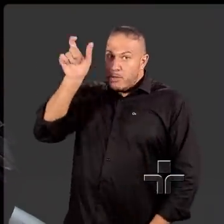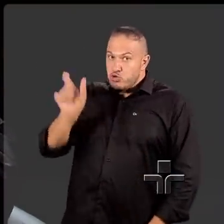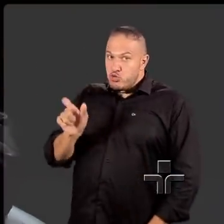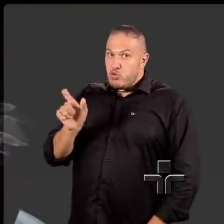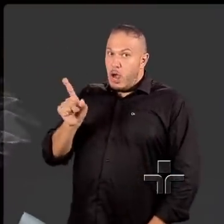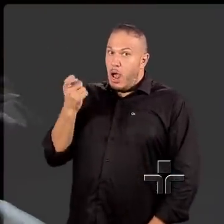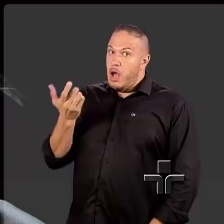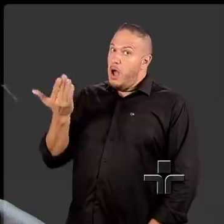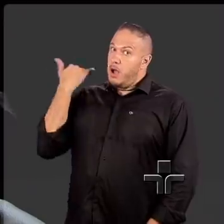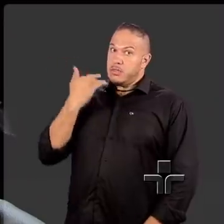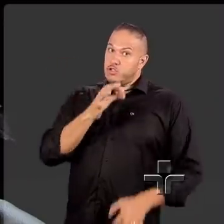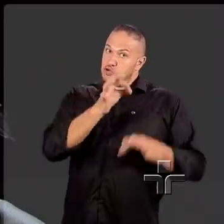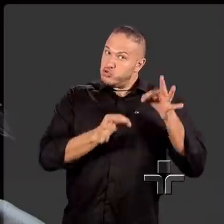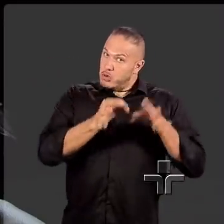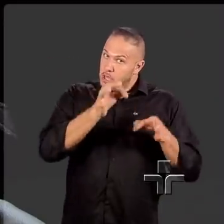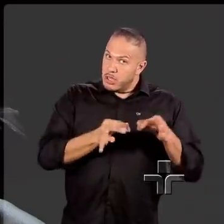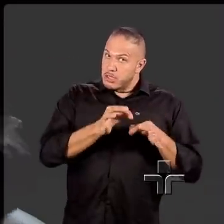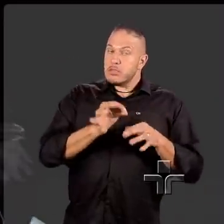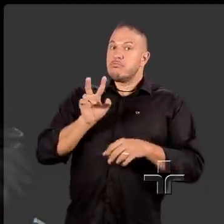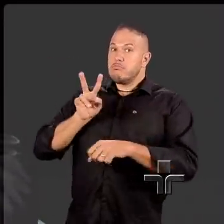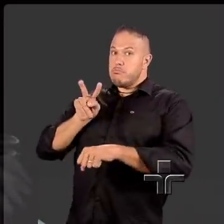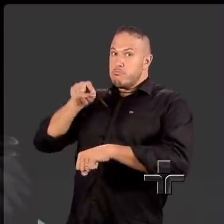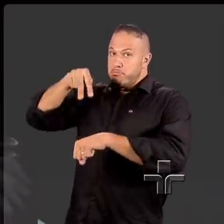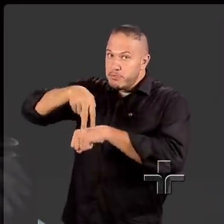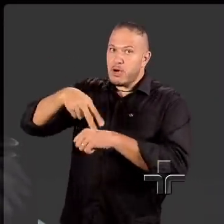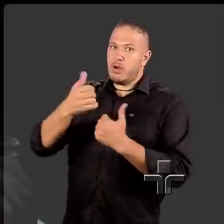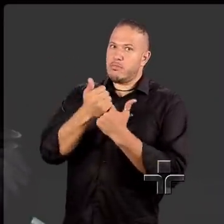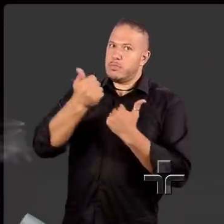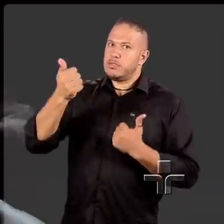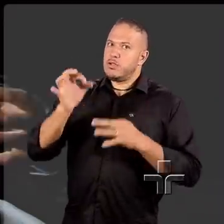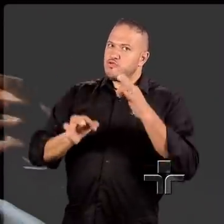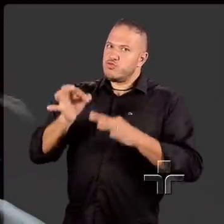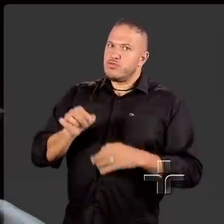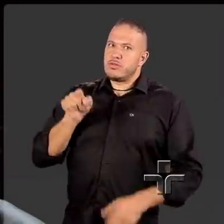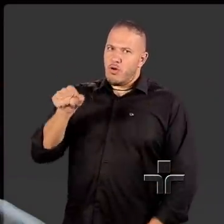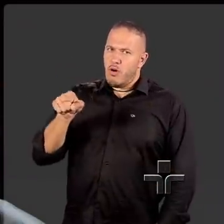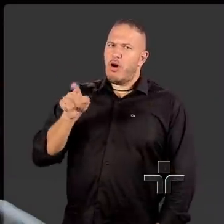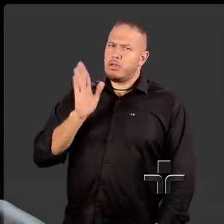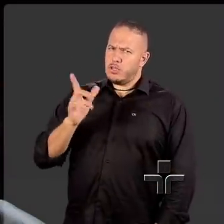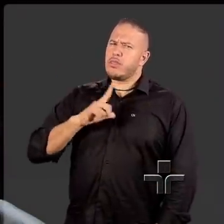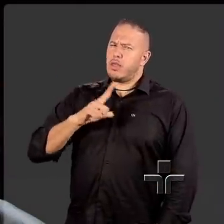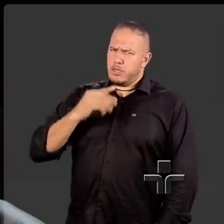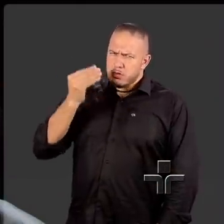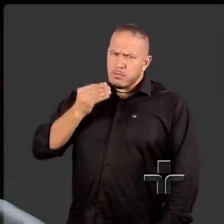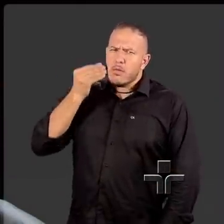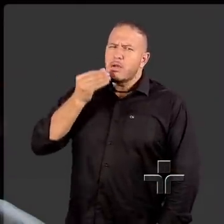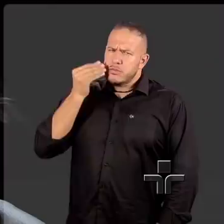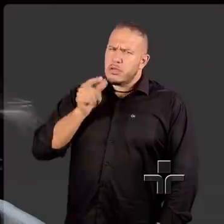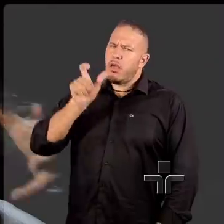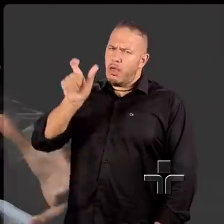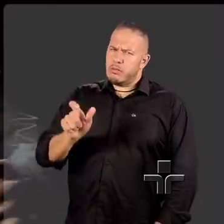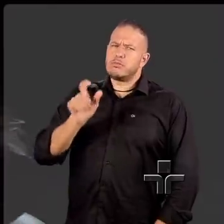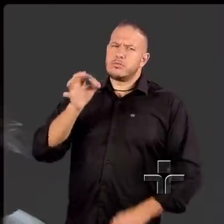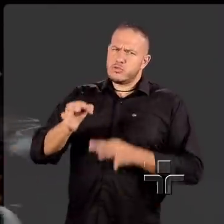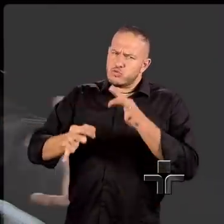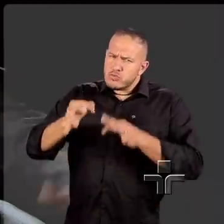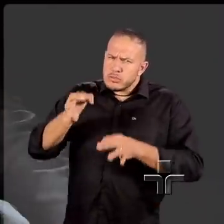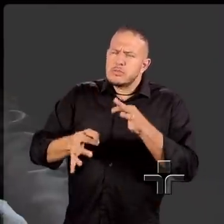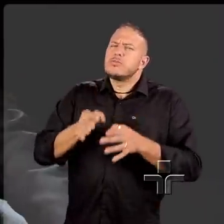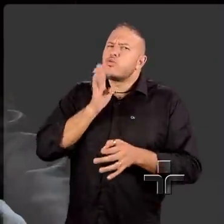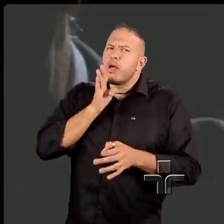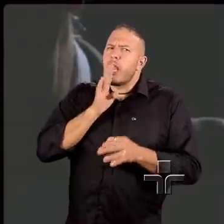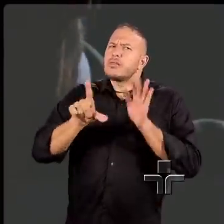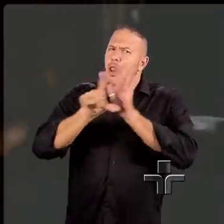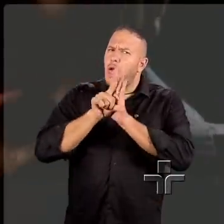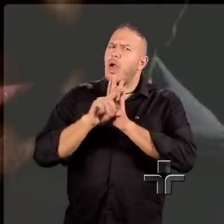Judiciário diretamente para o Ministério da Justiça. Tem a sua experiência de juiz, tem a sua experiência, conhece as